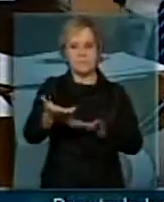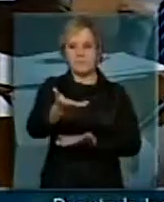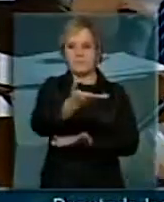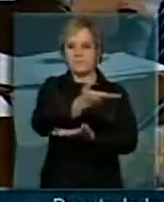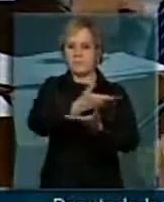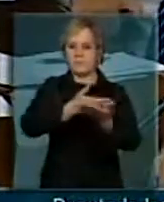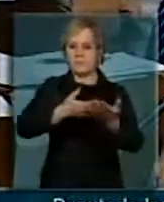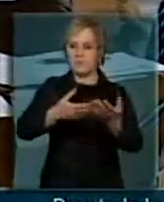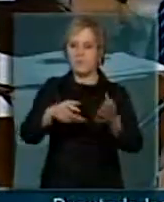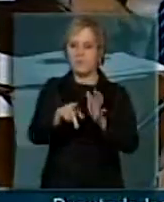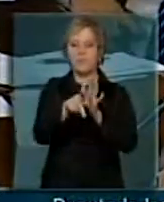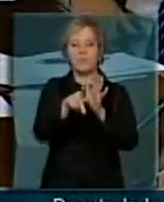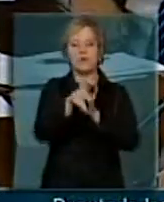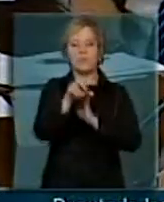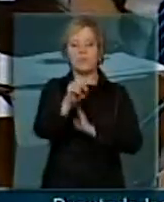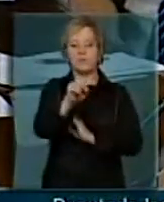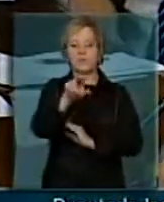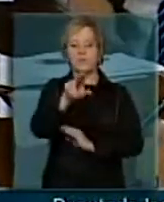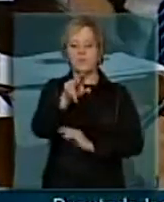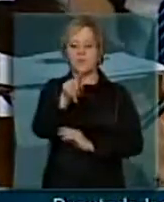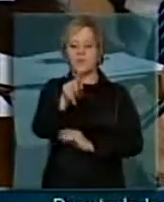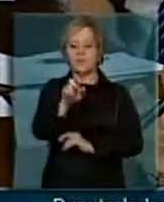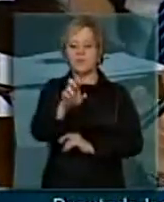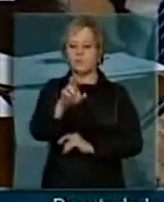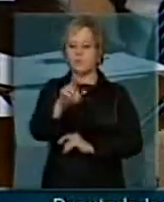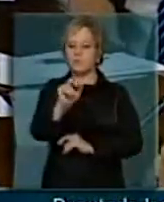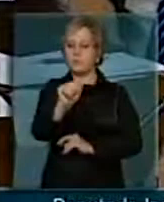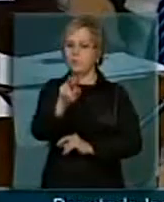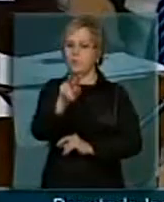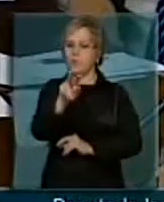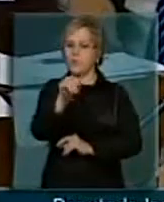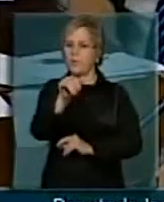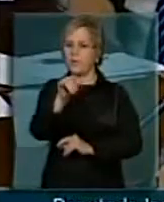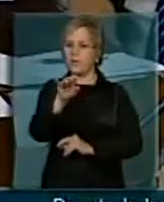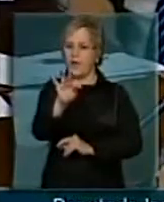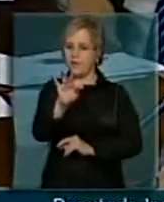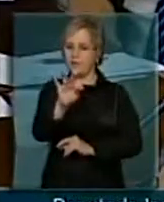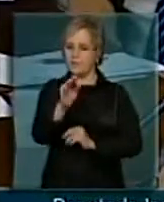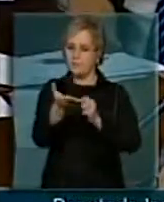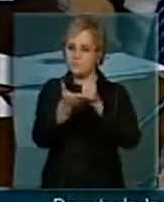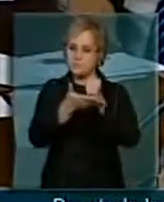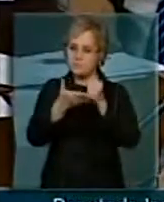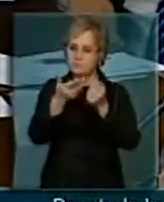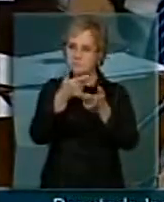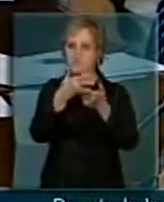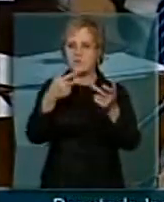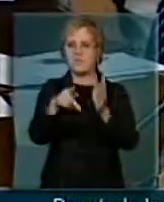ao superávit primário. É outro desafio que eu acho que Vossa Excelência tem que